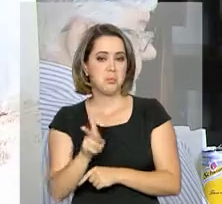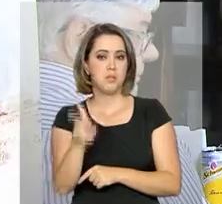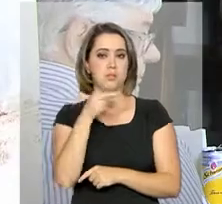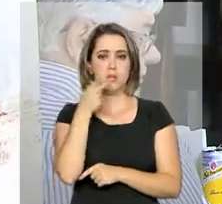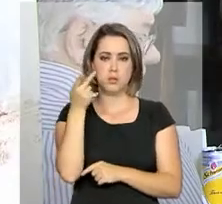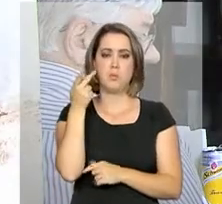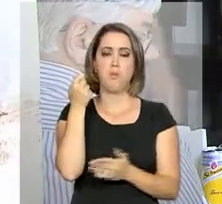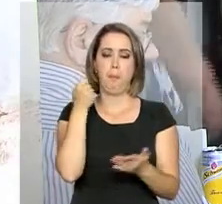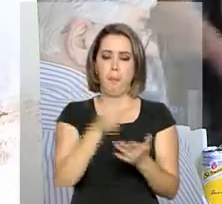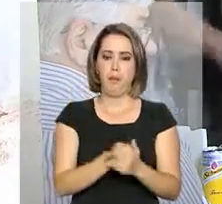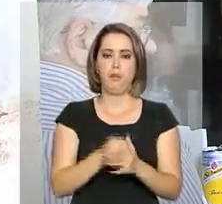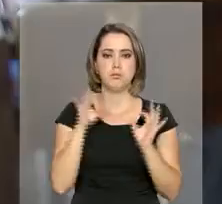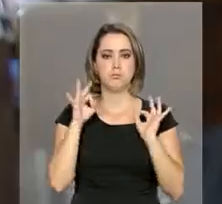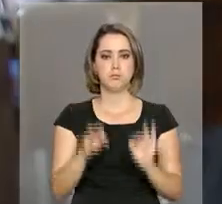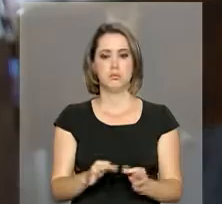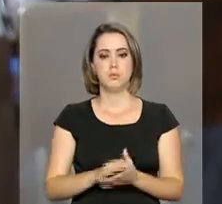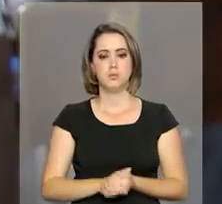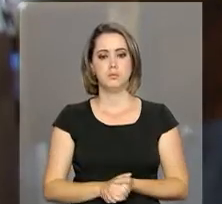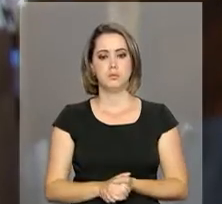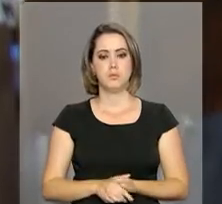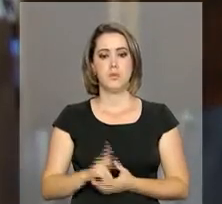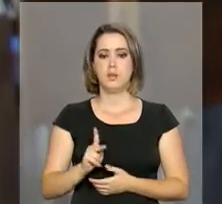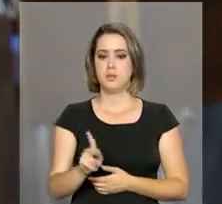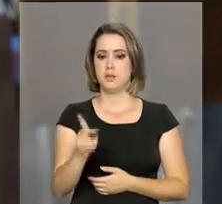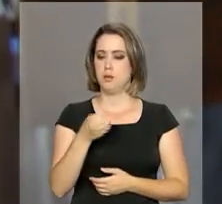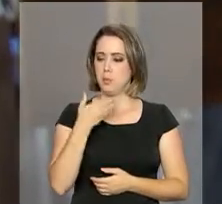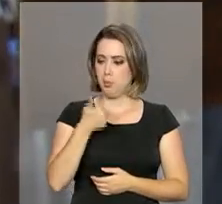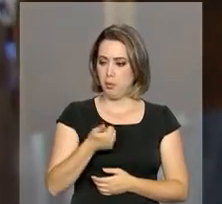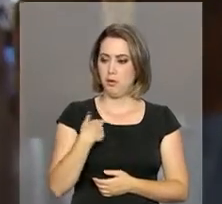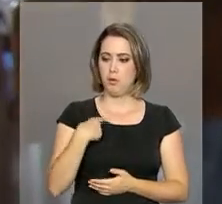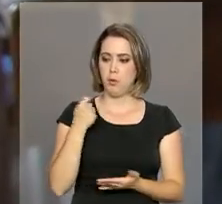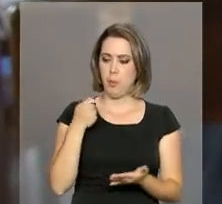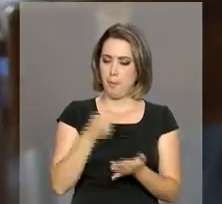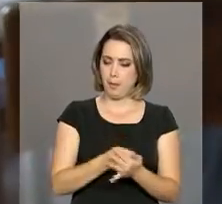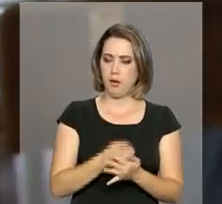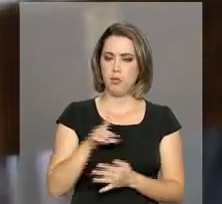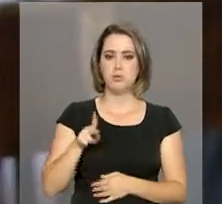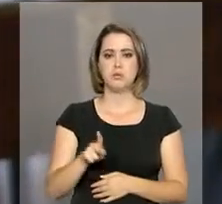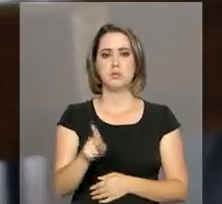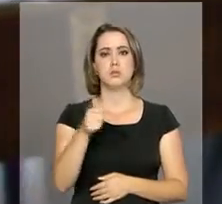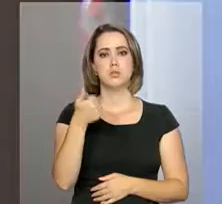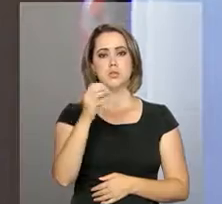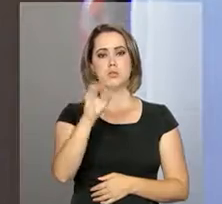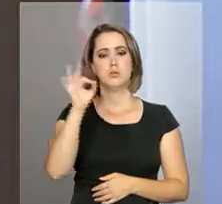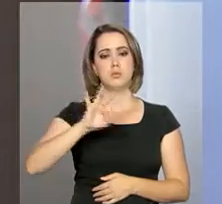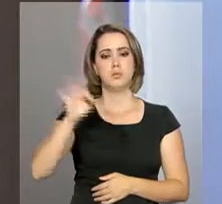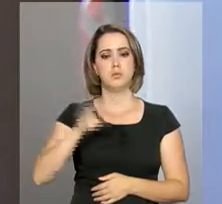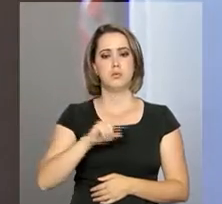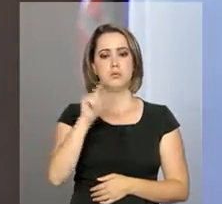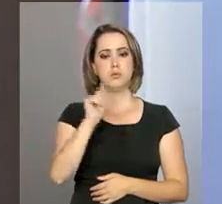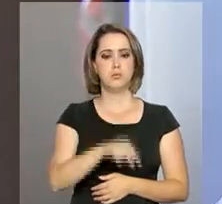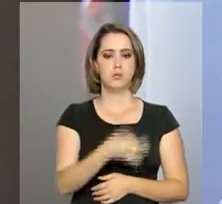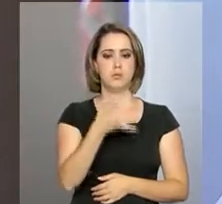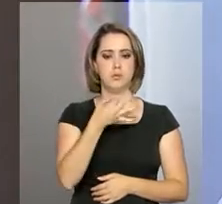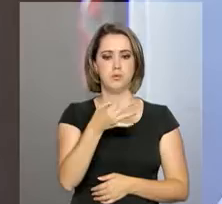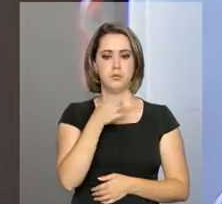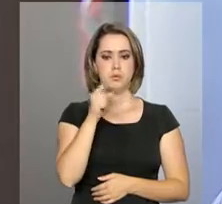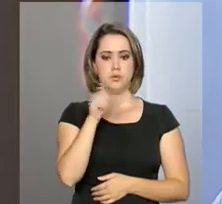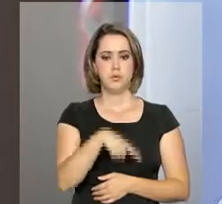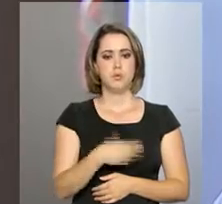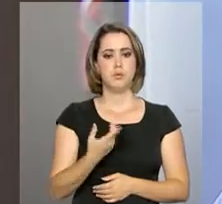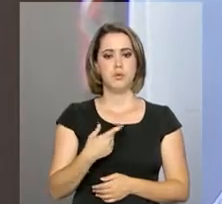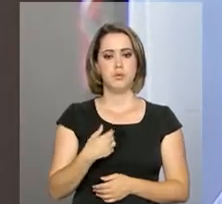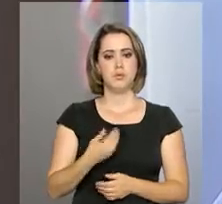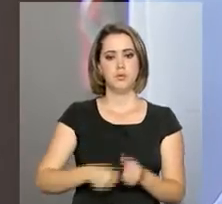diz que faz questão de pagar. Como eu sou sempre bem atendido aqui, eu opto por pagar os 10%. Eu acho que é uma forma de dar algo